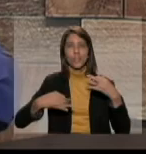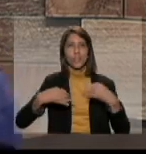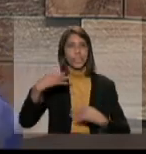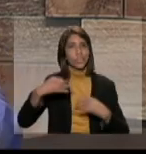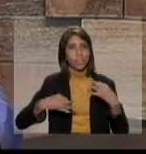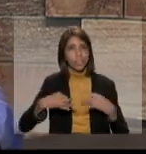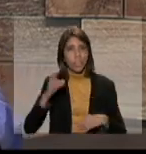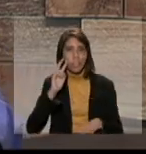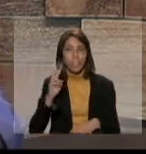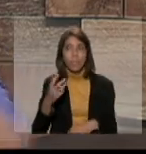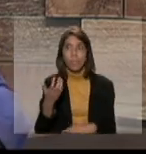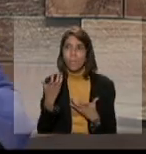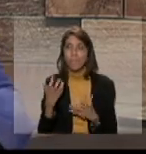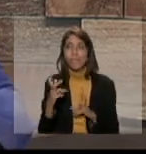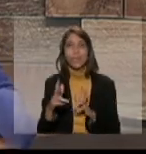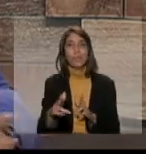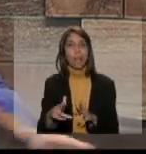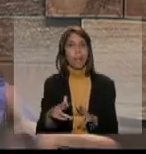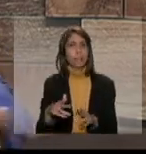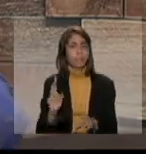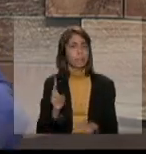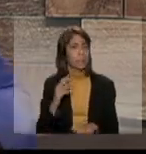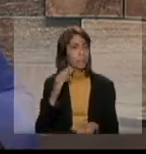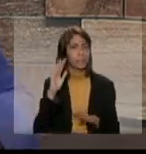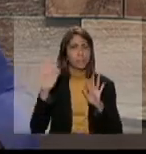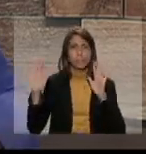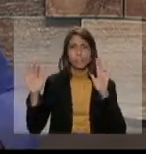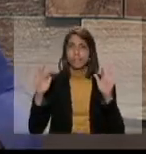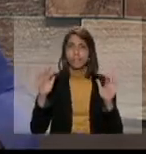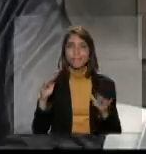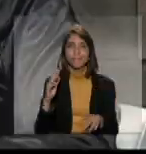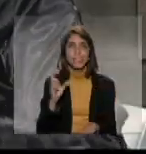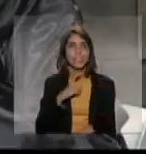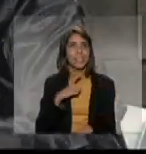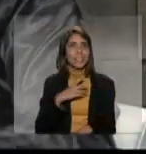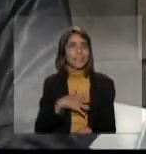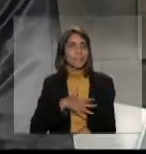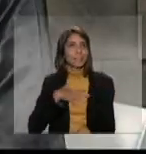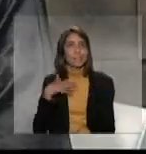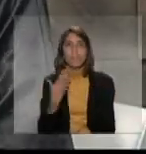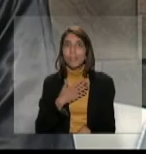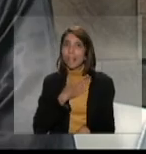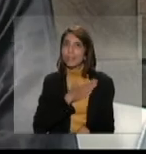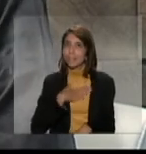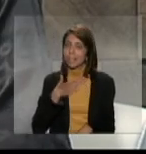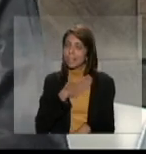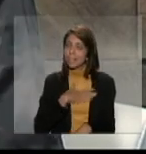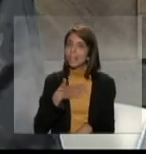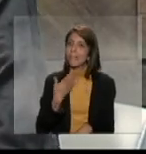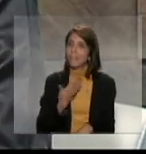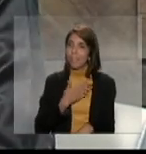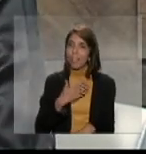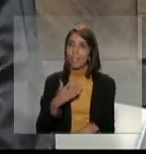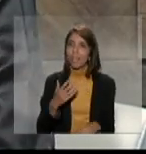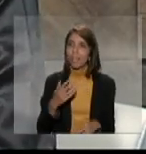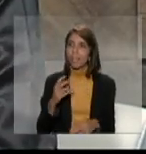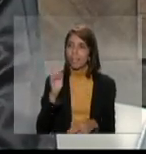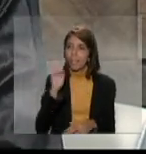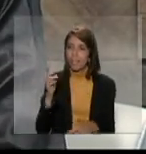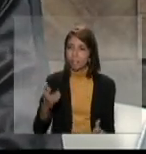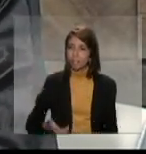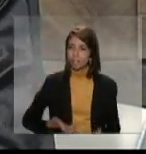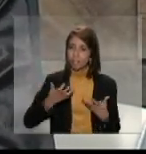justiça agora nossa que lindo quer fazer igual e por aí vai é muito prazeroso prazeroso e impulsiona mulheres